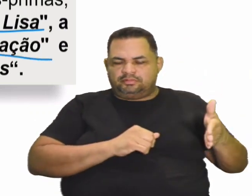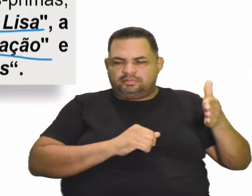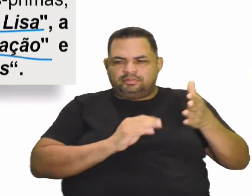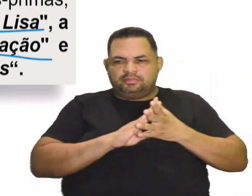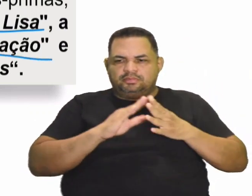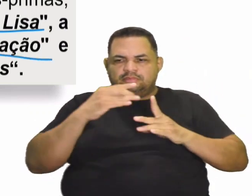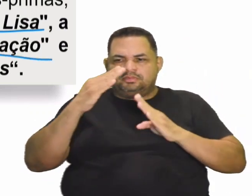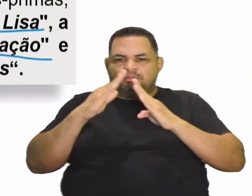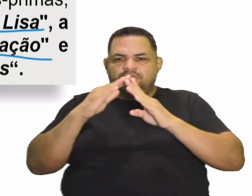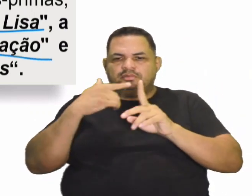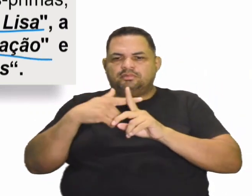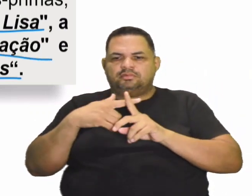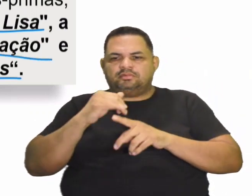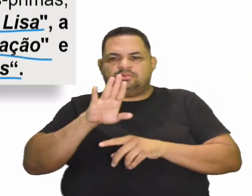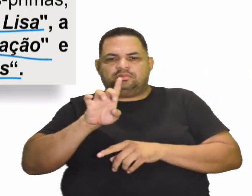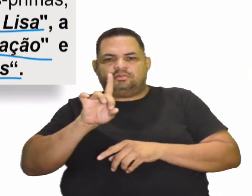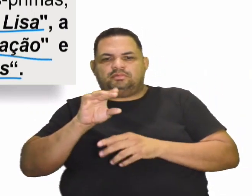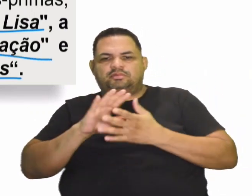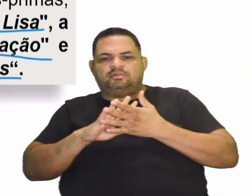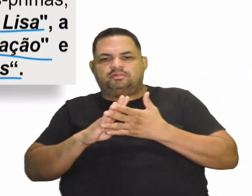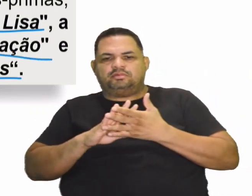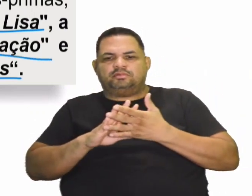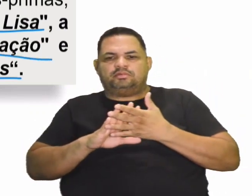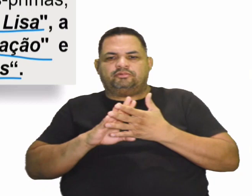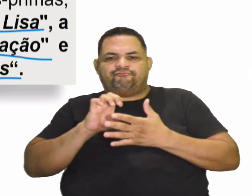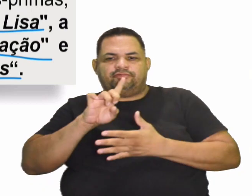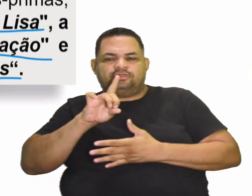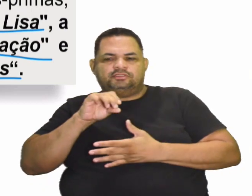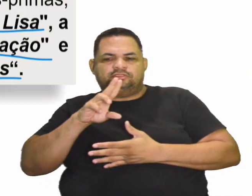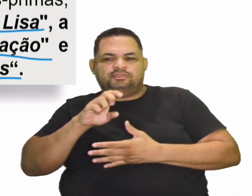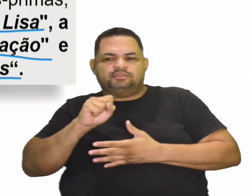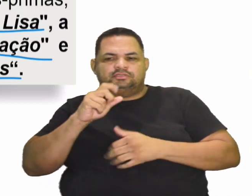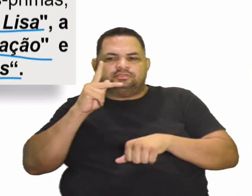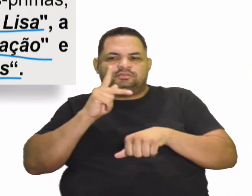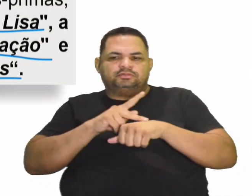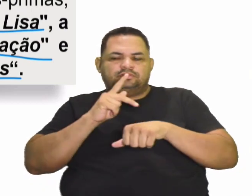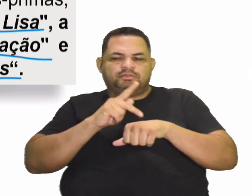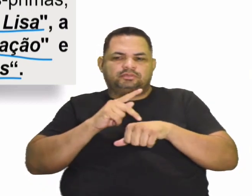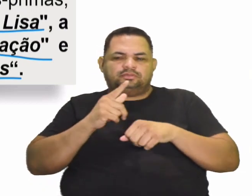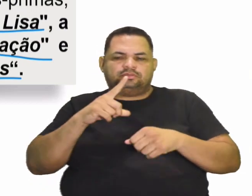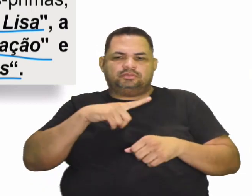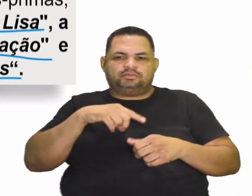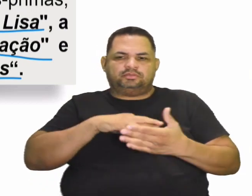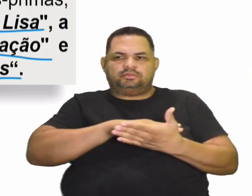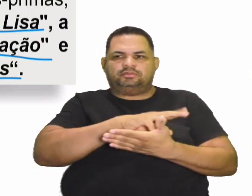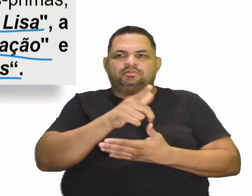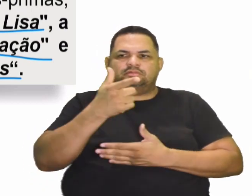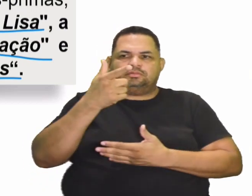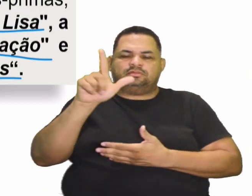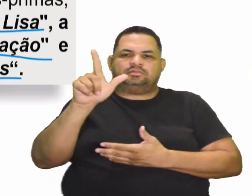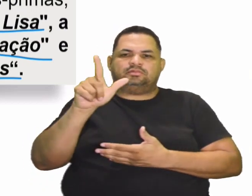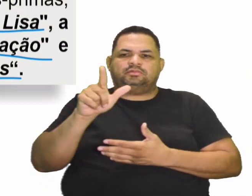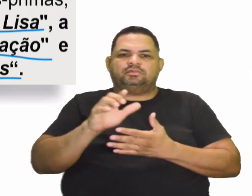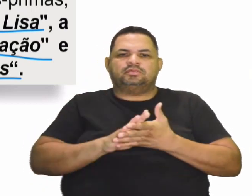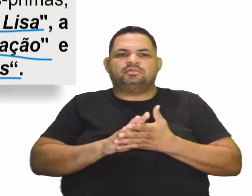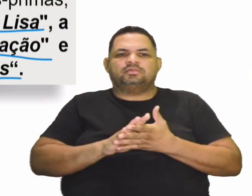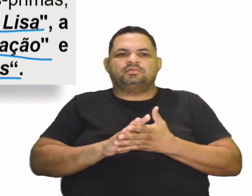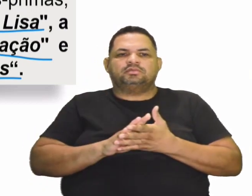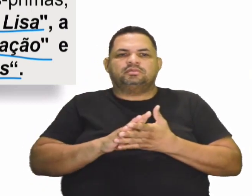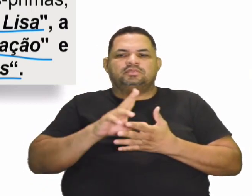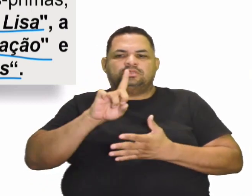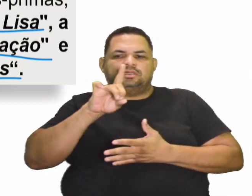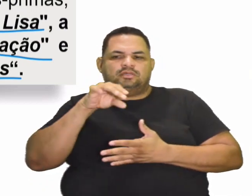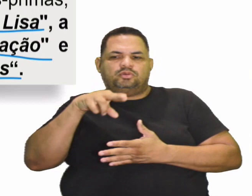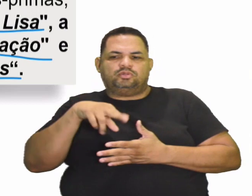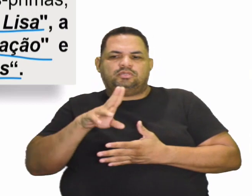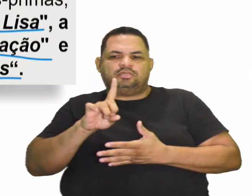A Anunciação e A Virgem dos Rochedos. Então, além dessas obras, tem muitas outras. Então, Leonardo da Vinci